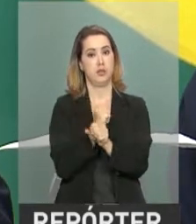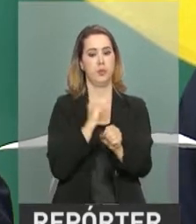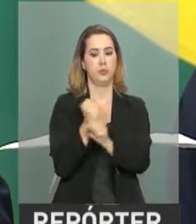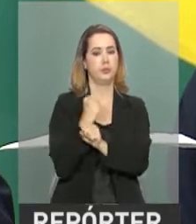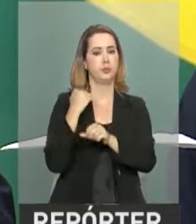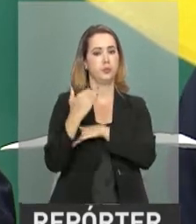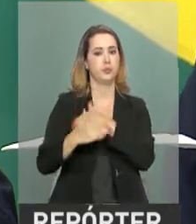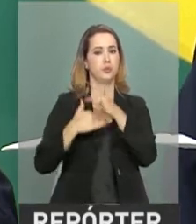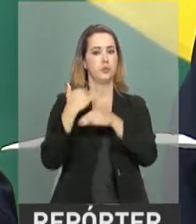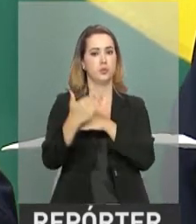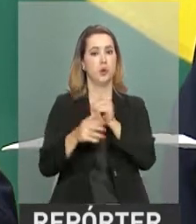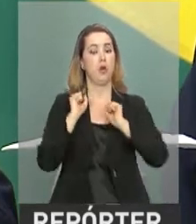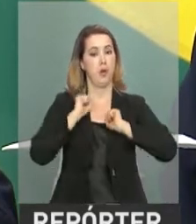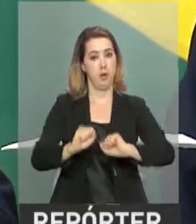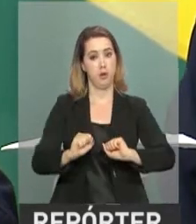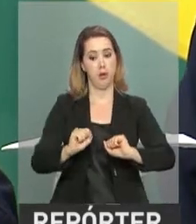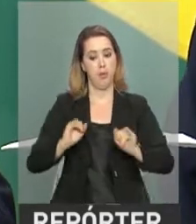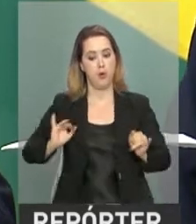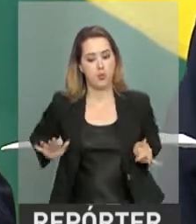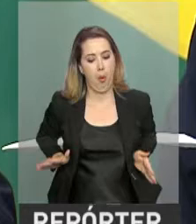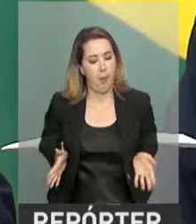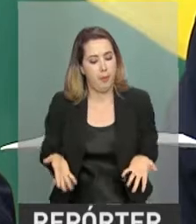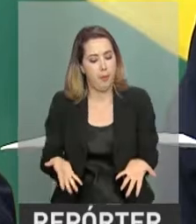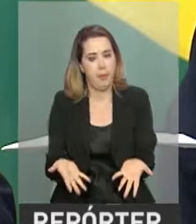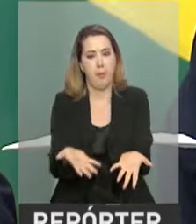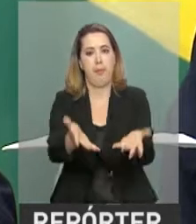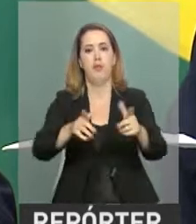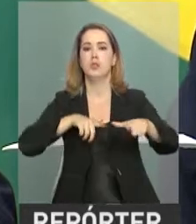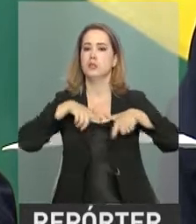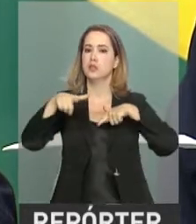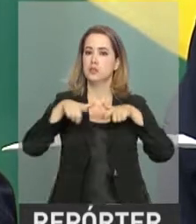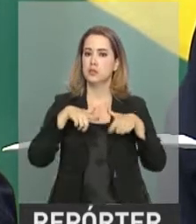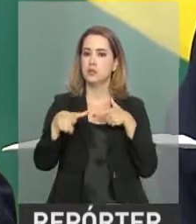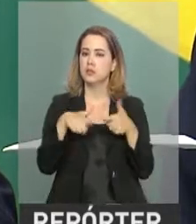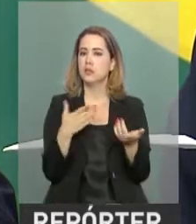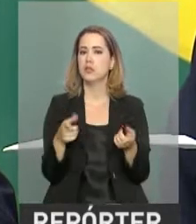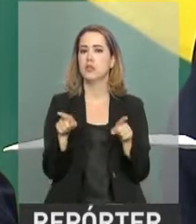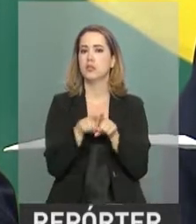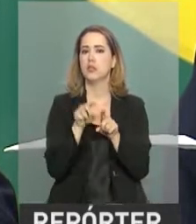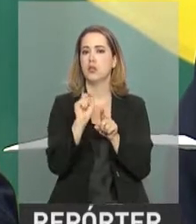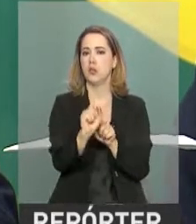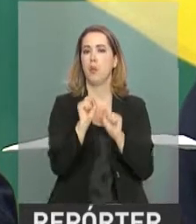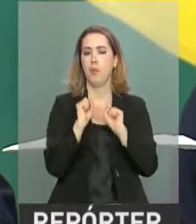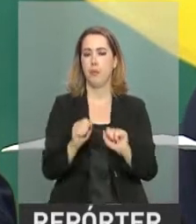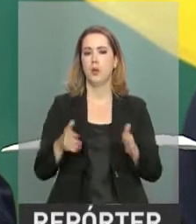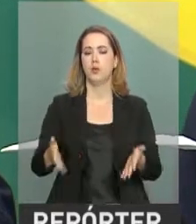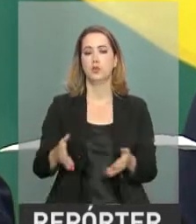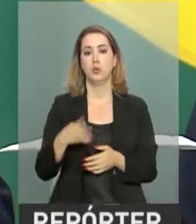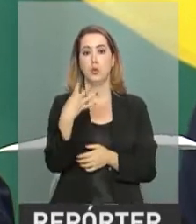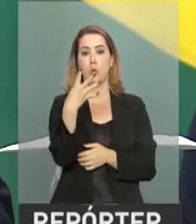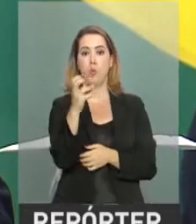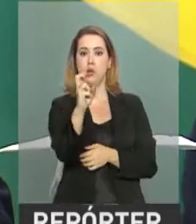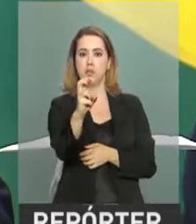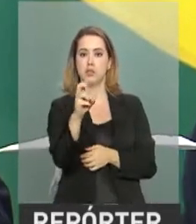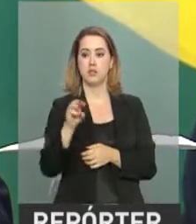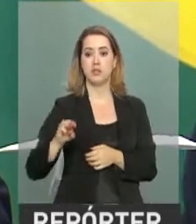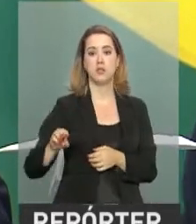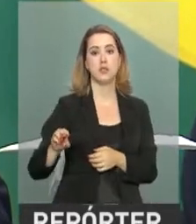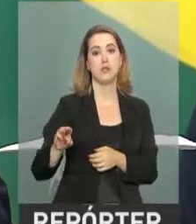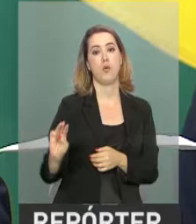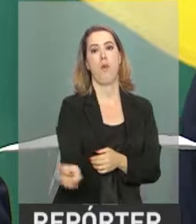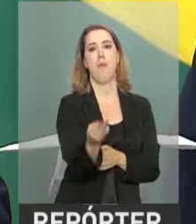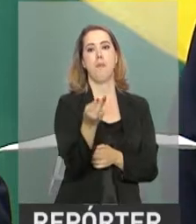sequenciais. Isto pode gerar, numa estimativa muito rápida, né? Pode gerar até 45 mil